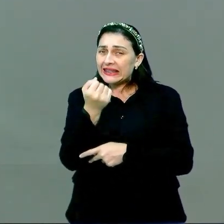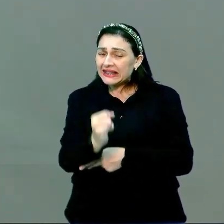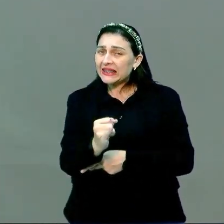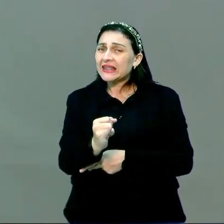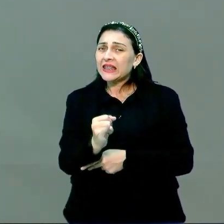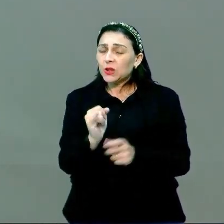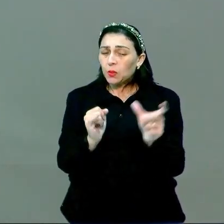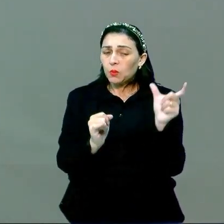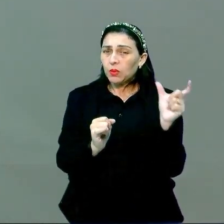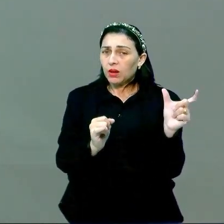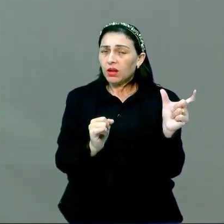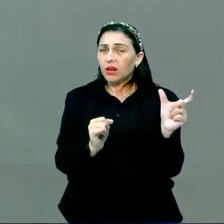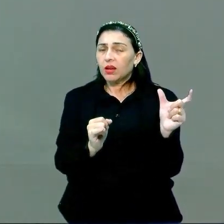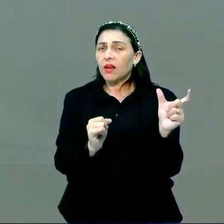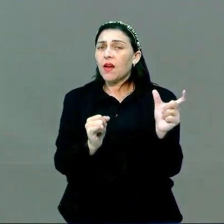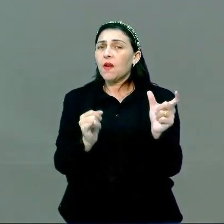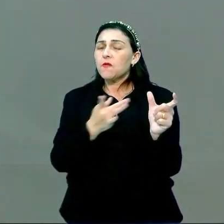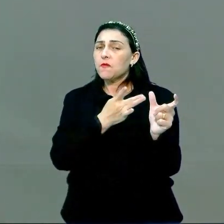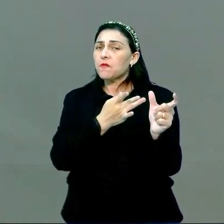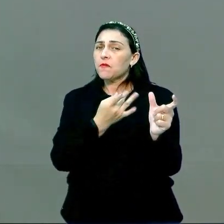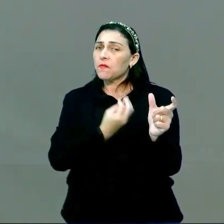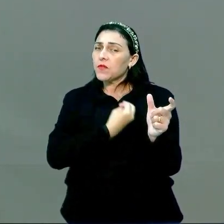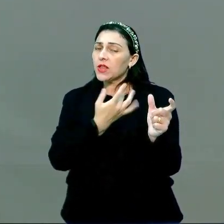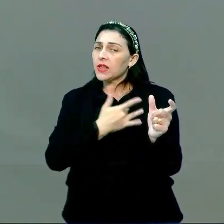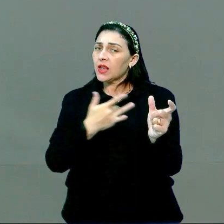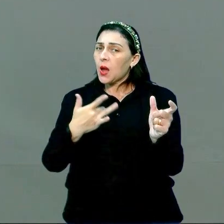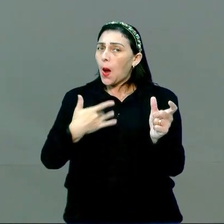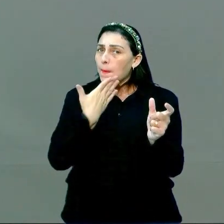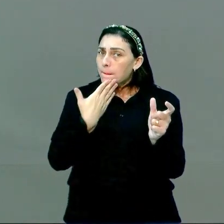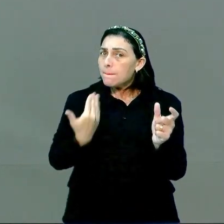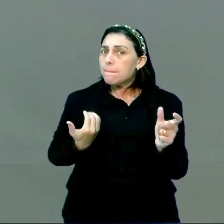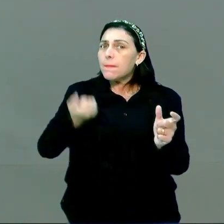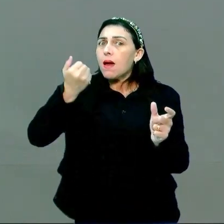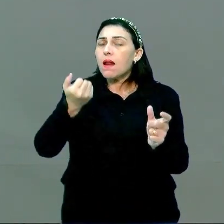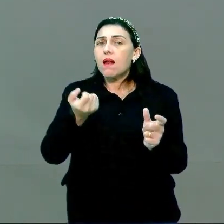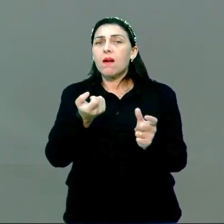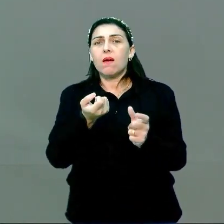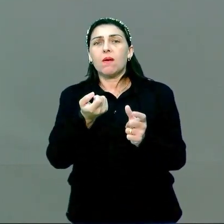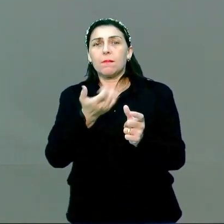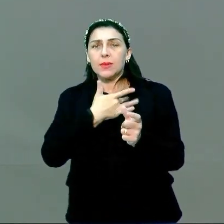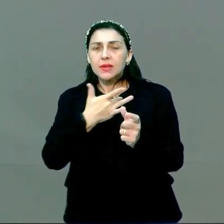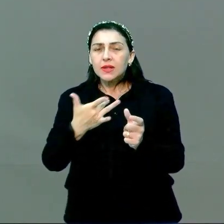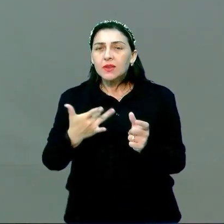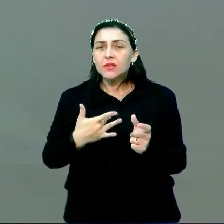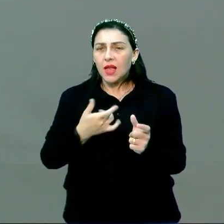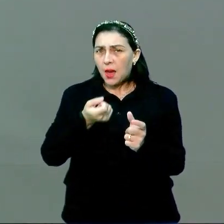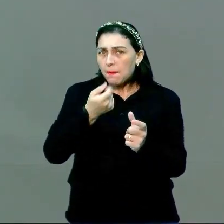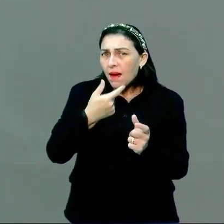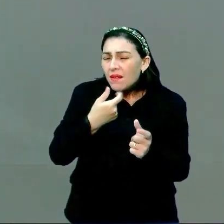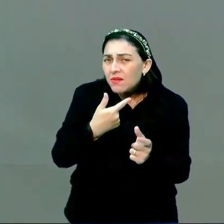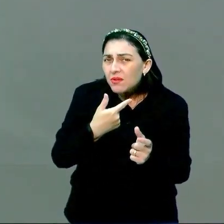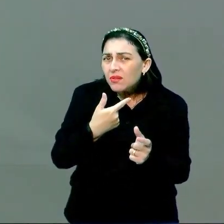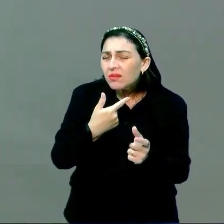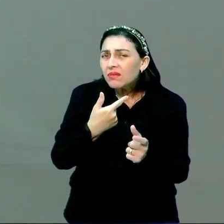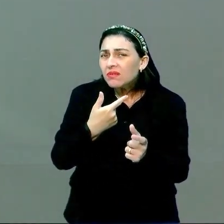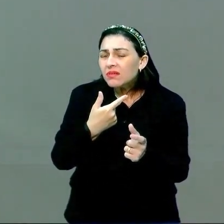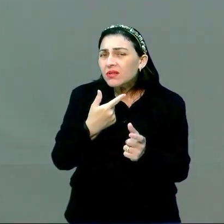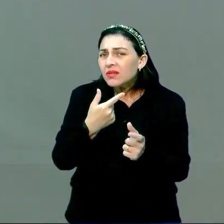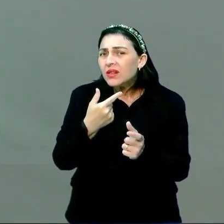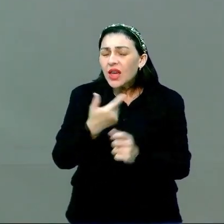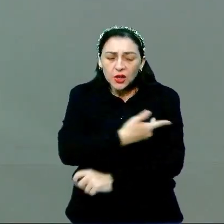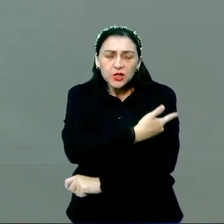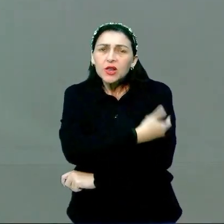em letras garrafais está escrito vida saudável é o melhor remédio. Esse remédio que ela fala aí é remédio de beber, de via oral, é